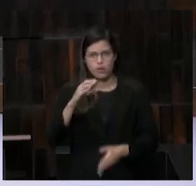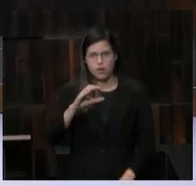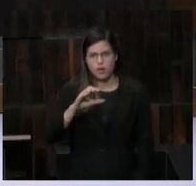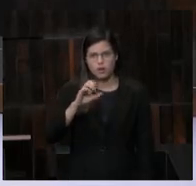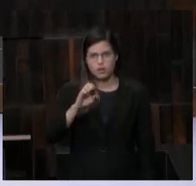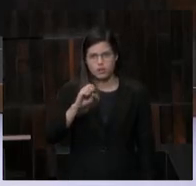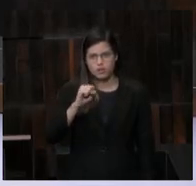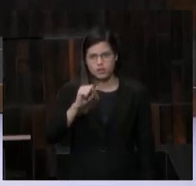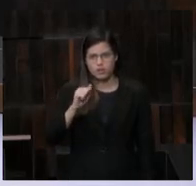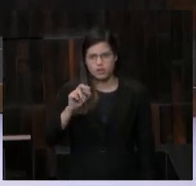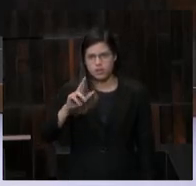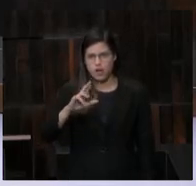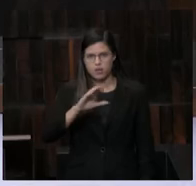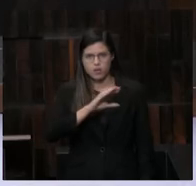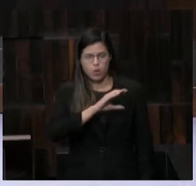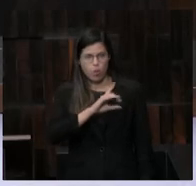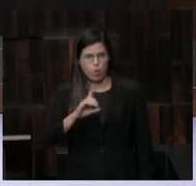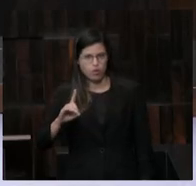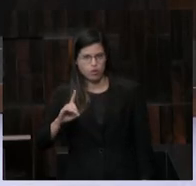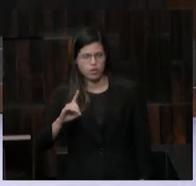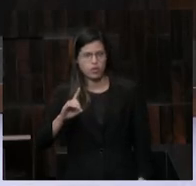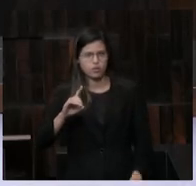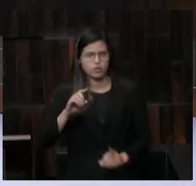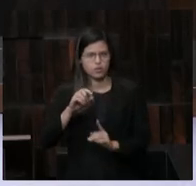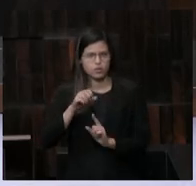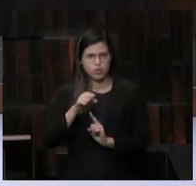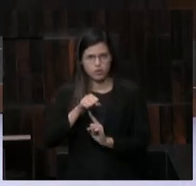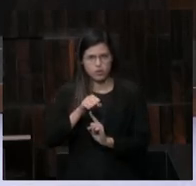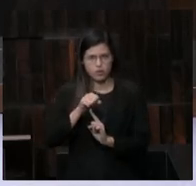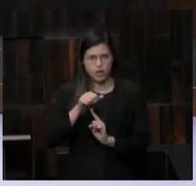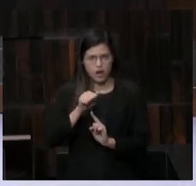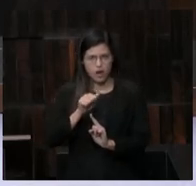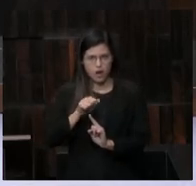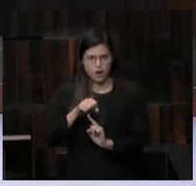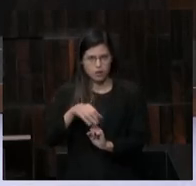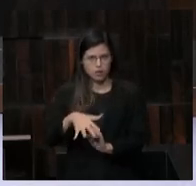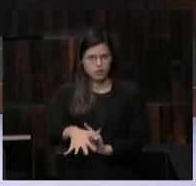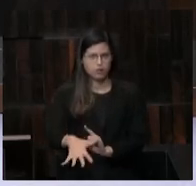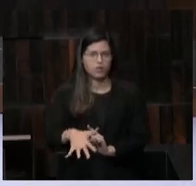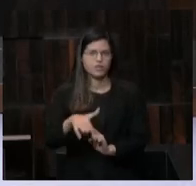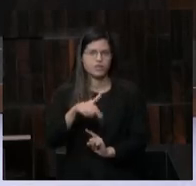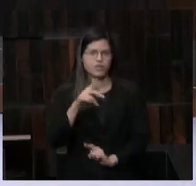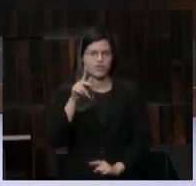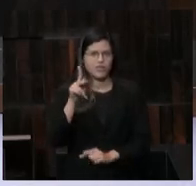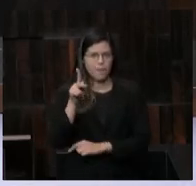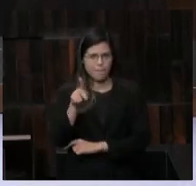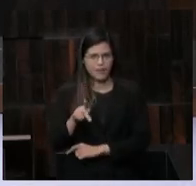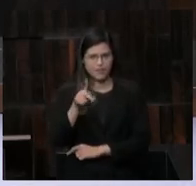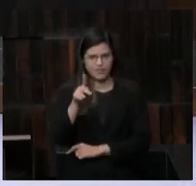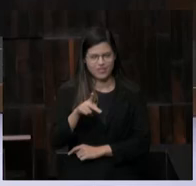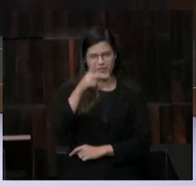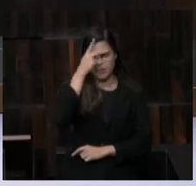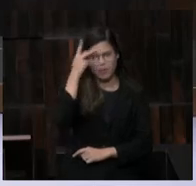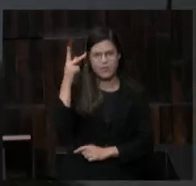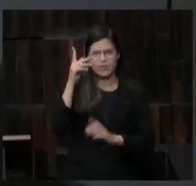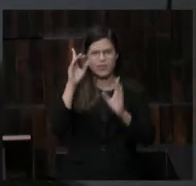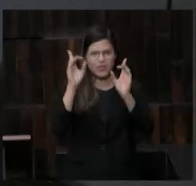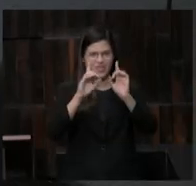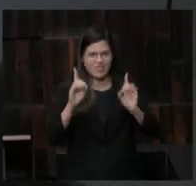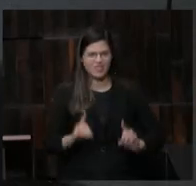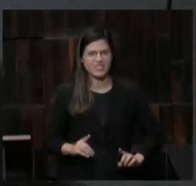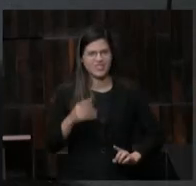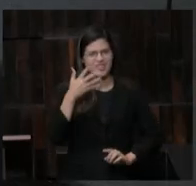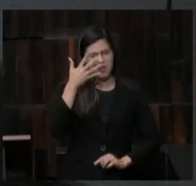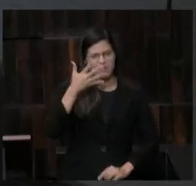Bacchini, coordenador arquidiocesano da Pastoral da Pessoa com Deficiência, para fazer uso da